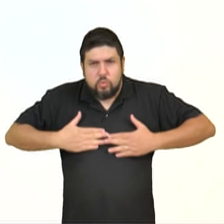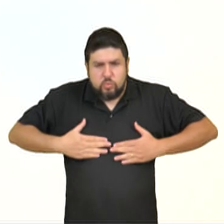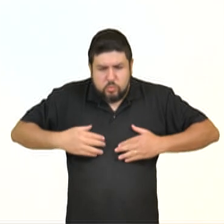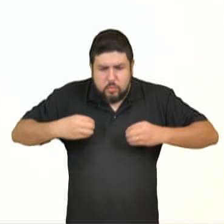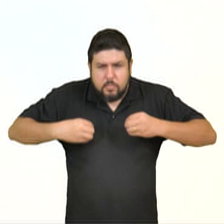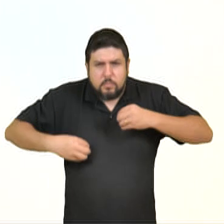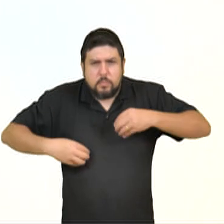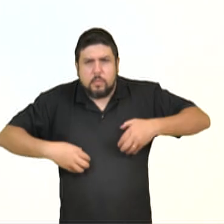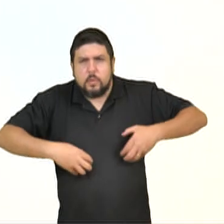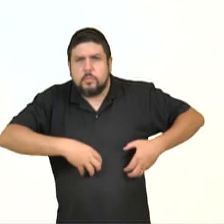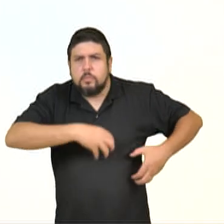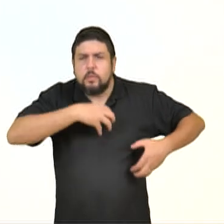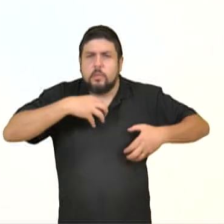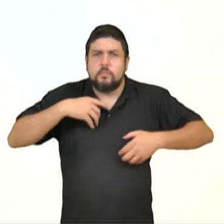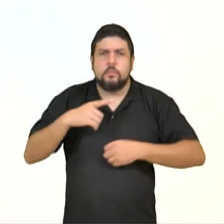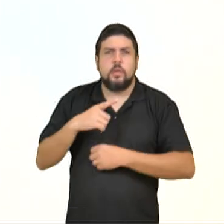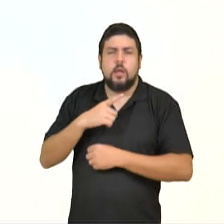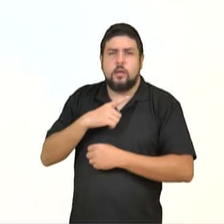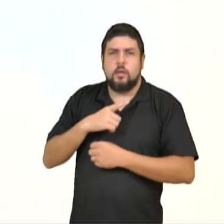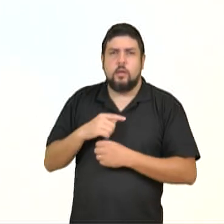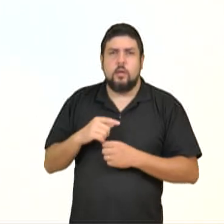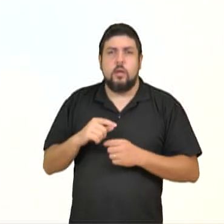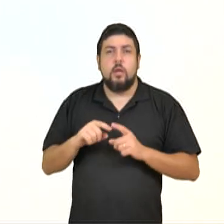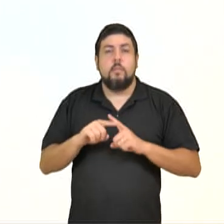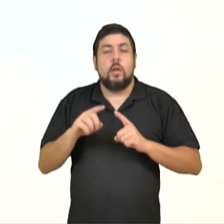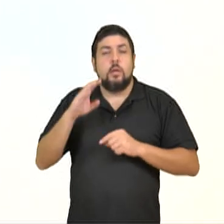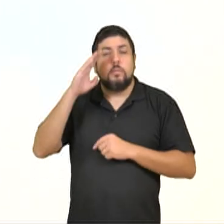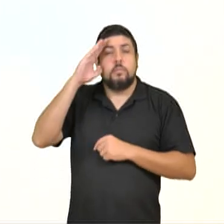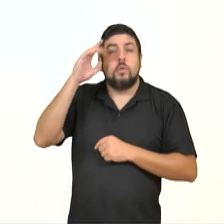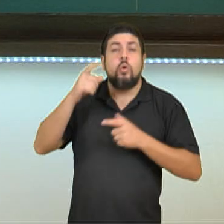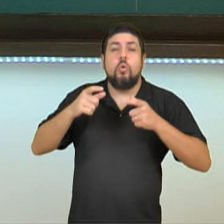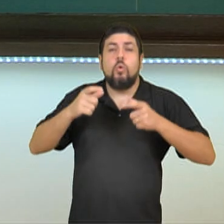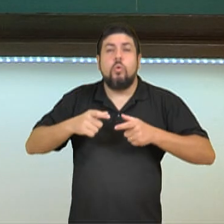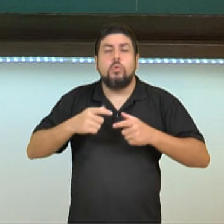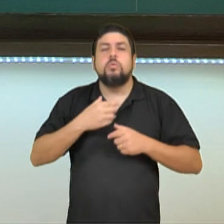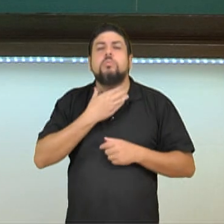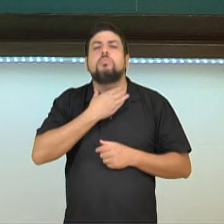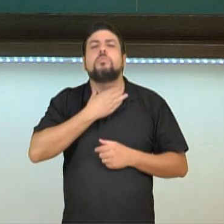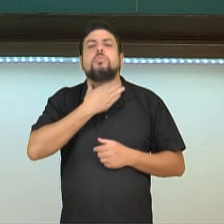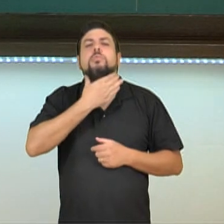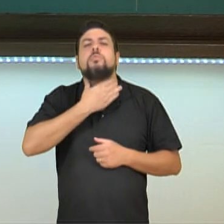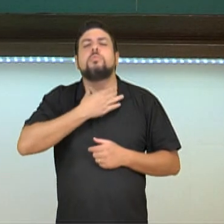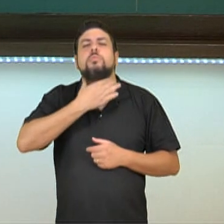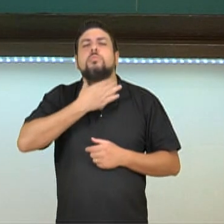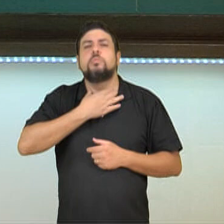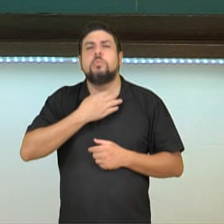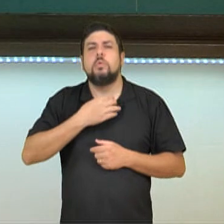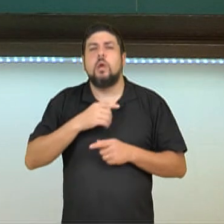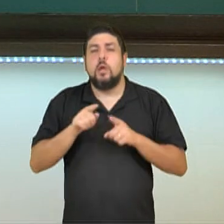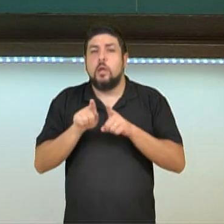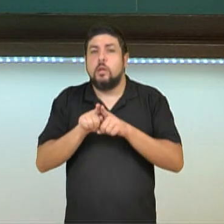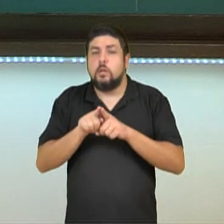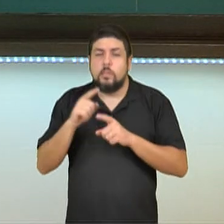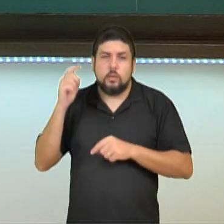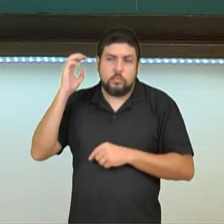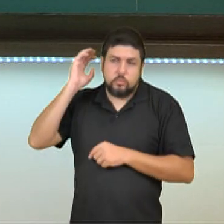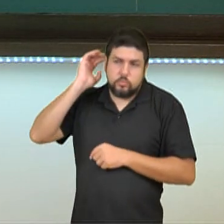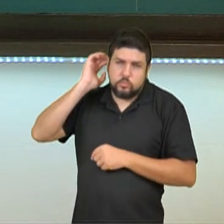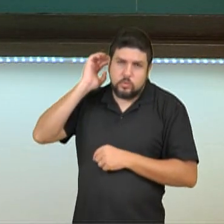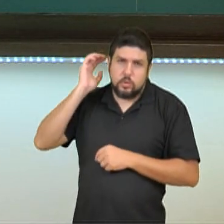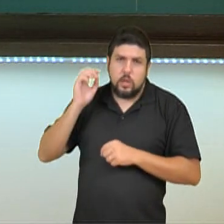mas principalmente nesta região de pescoço, aqui nessa região atrás das nossas orelhas, perto